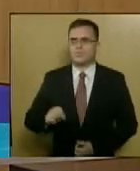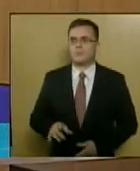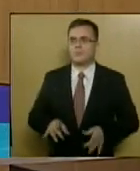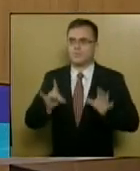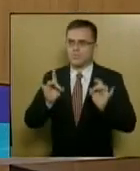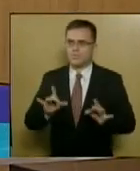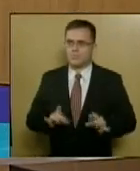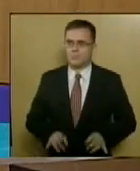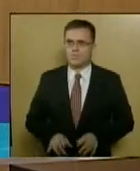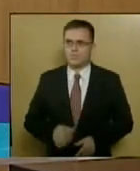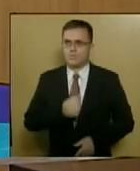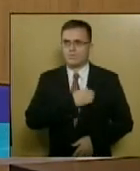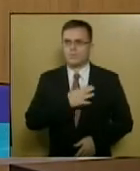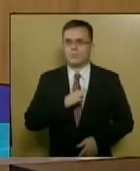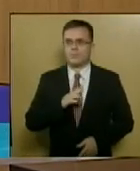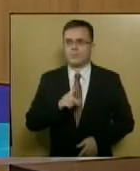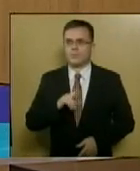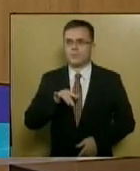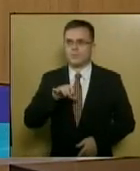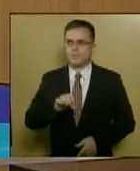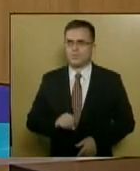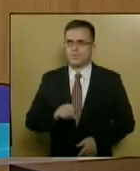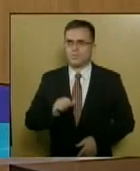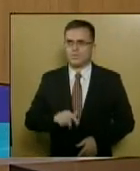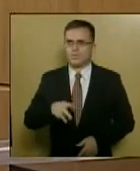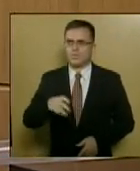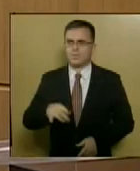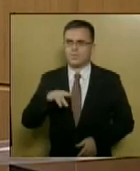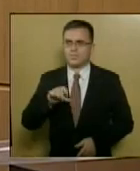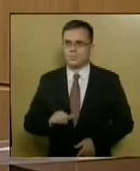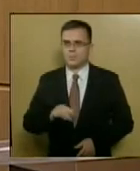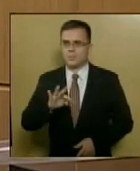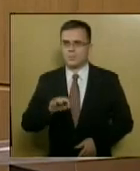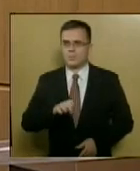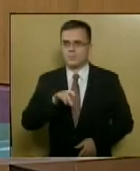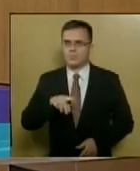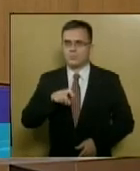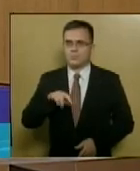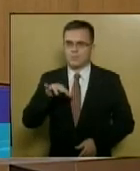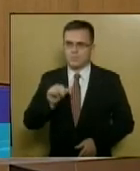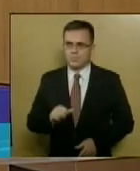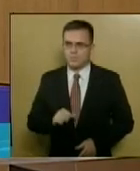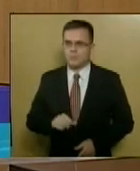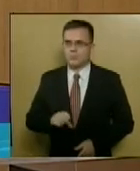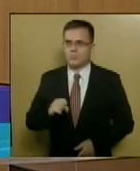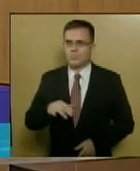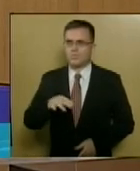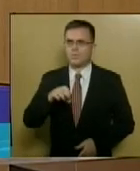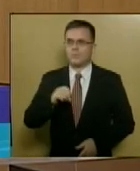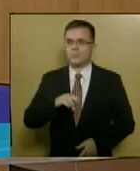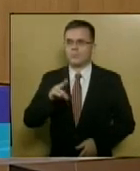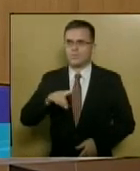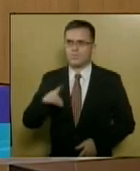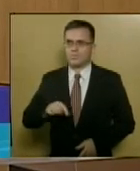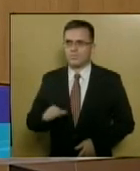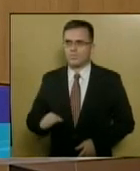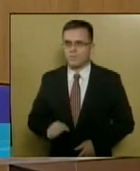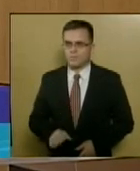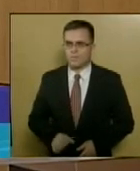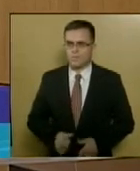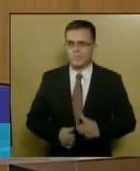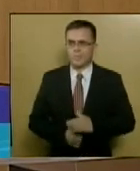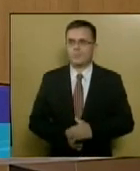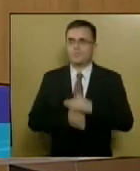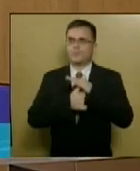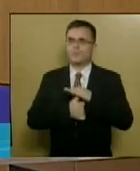excelentíssimo senhor capitão Diogo Almeida Teixeira de Souza, comandante da Aeronáutica em Sergipe, o magnífico reitor da